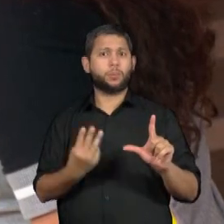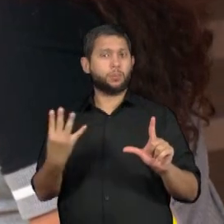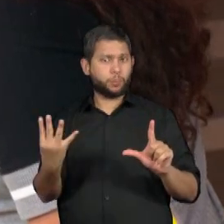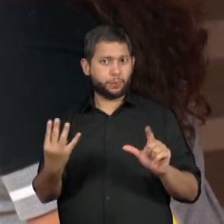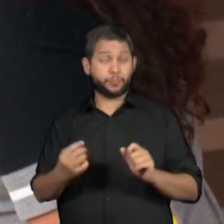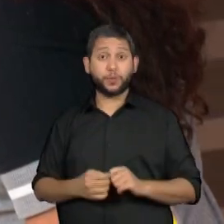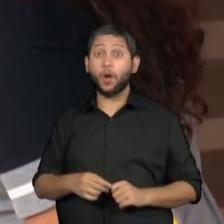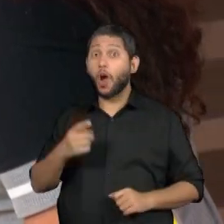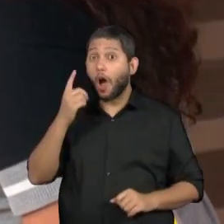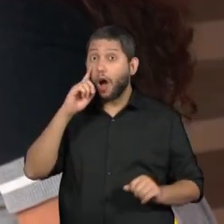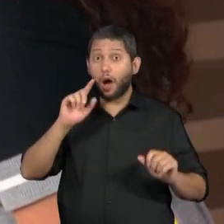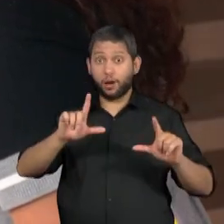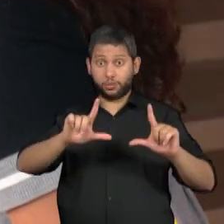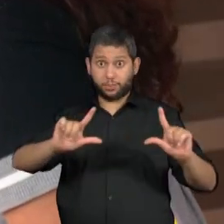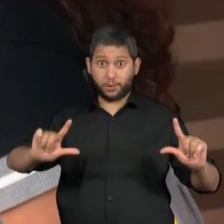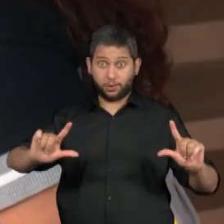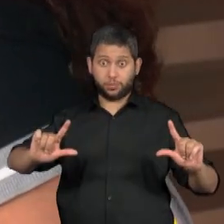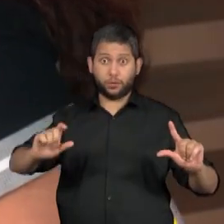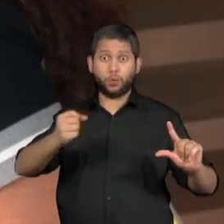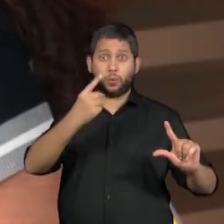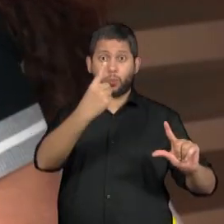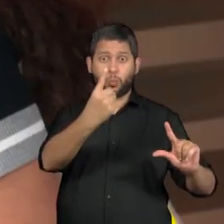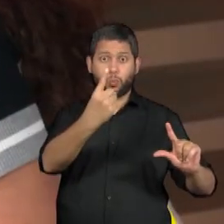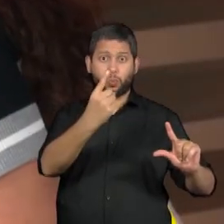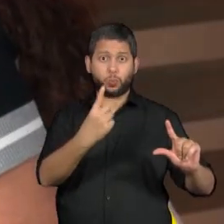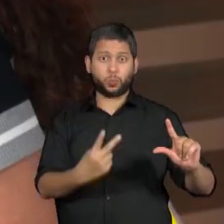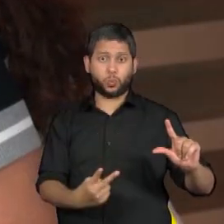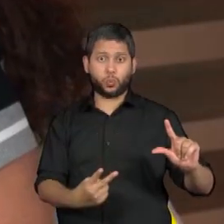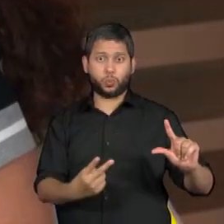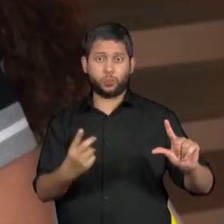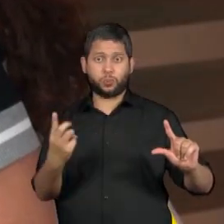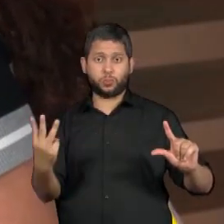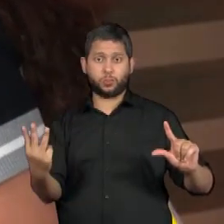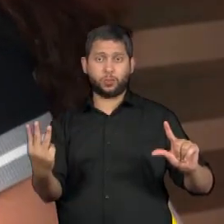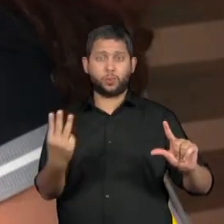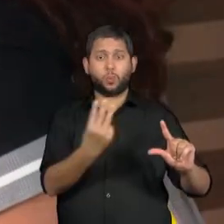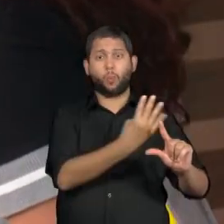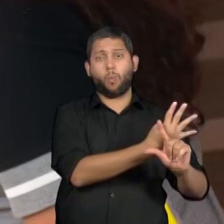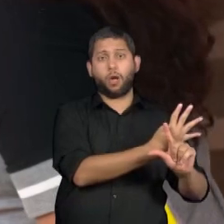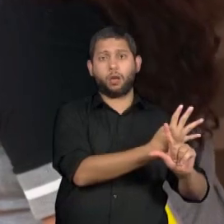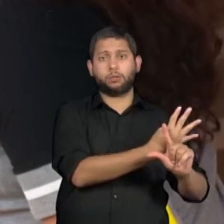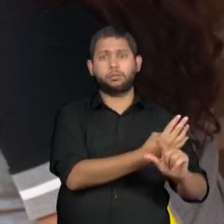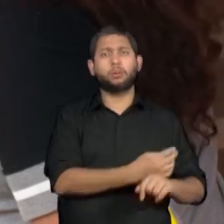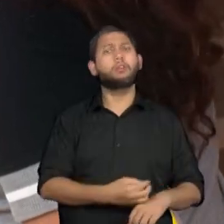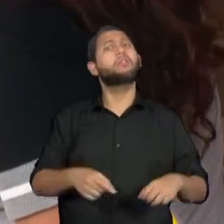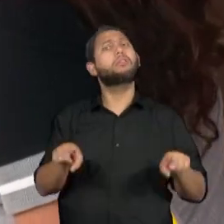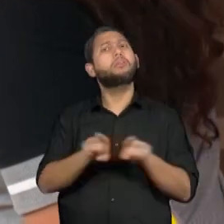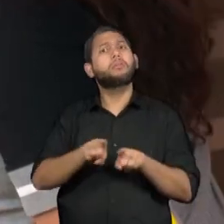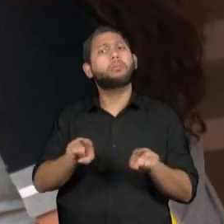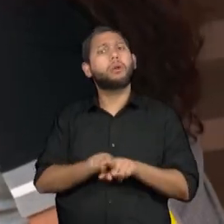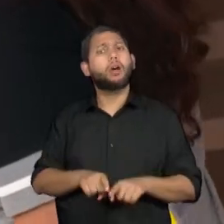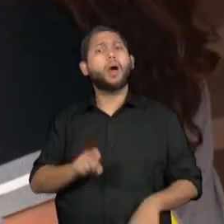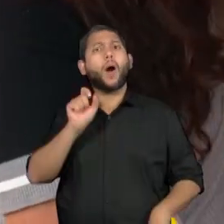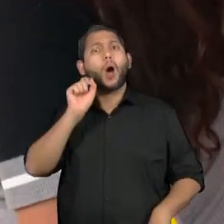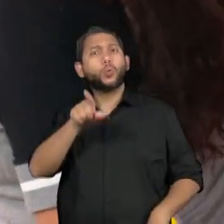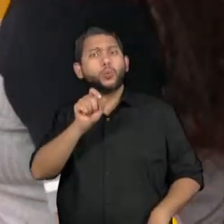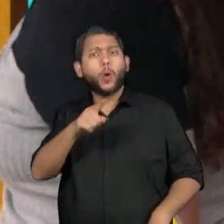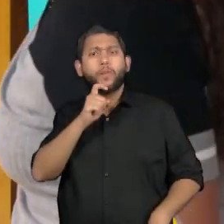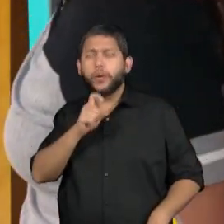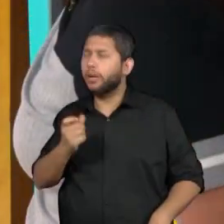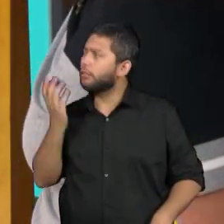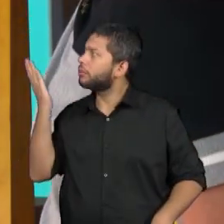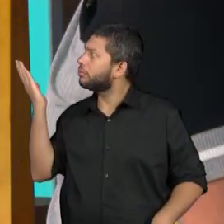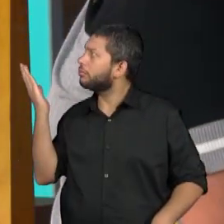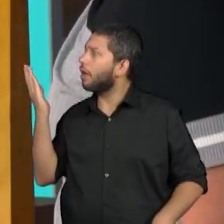ver o trapézio? Ó, 1, 2, 3, 4 lados. Posso deixar o trapézio e o